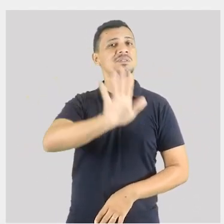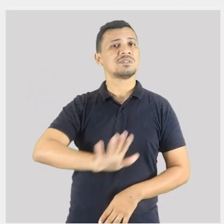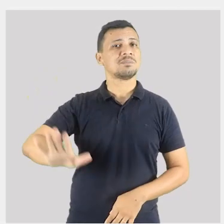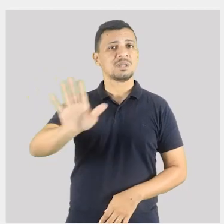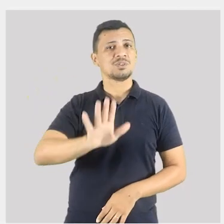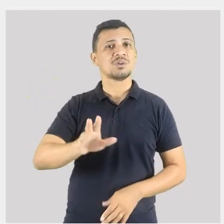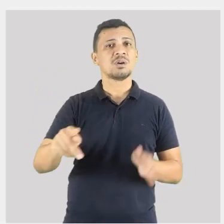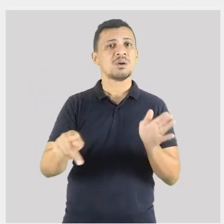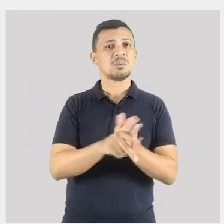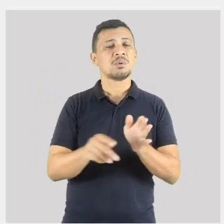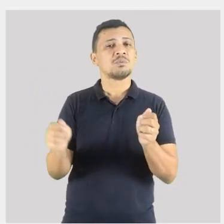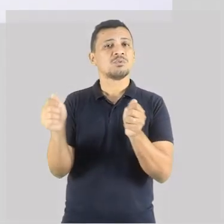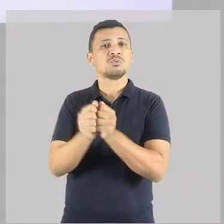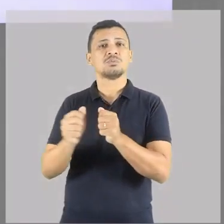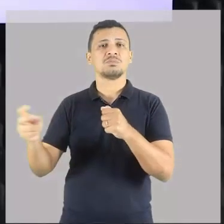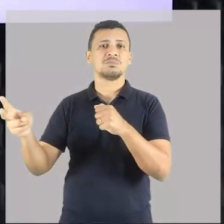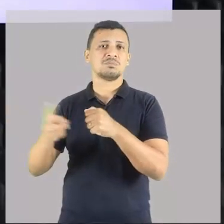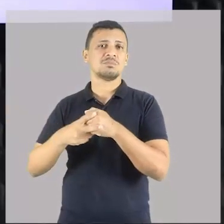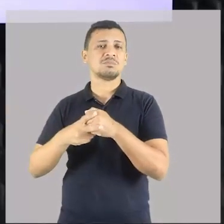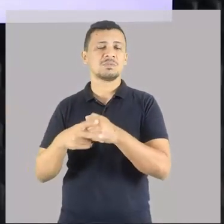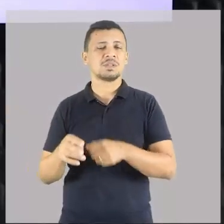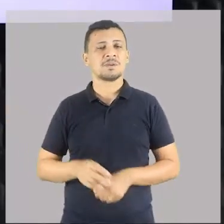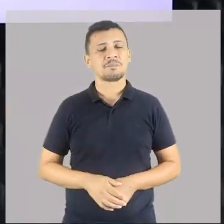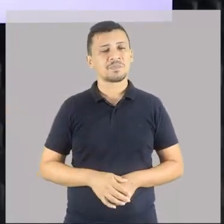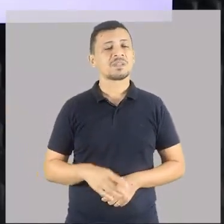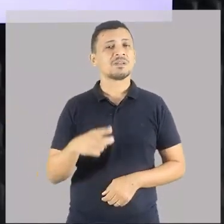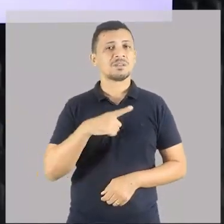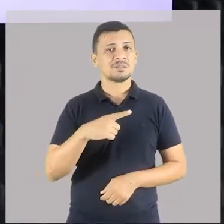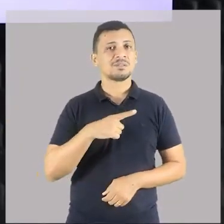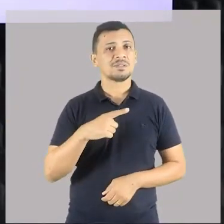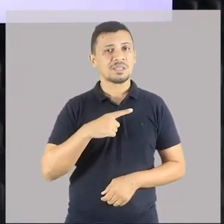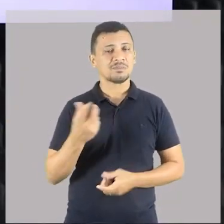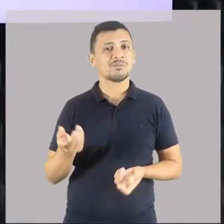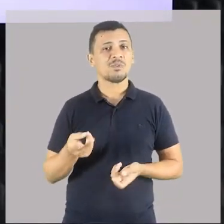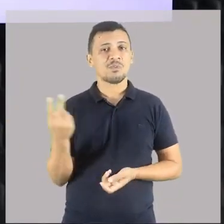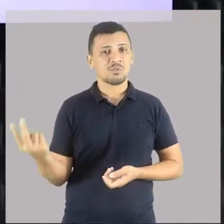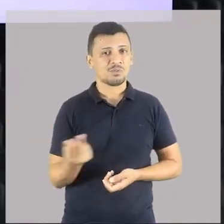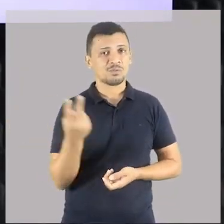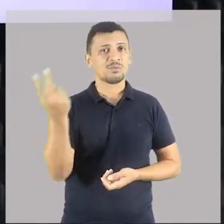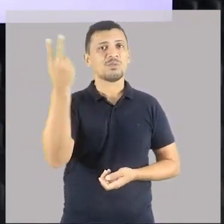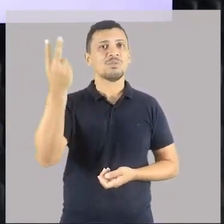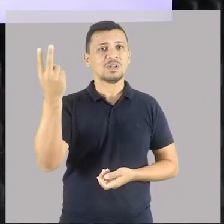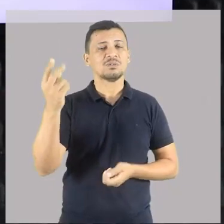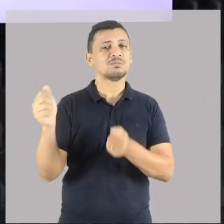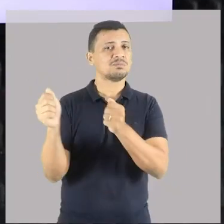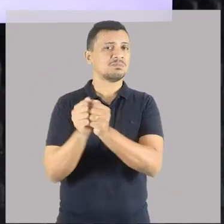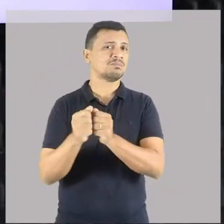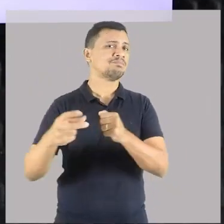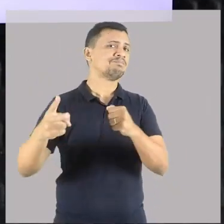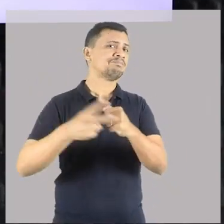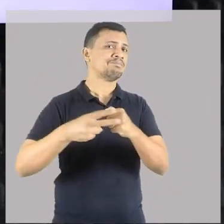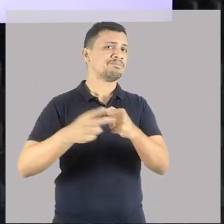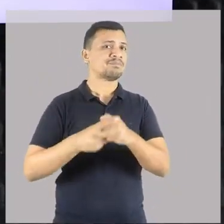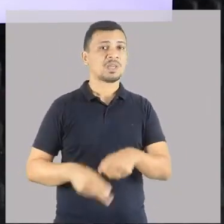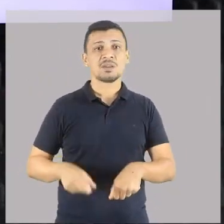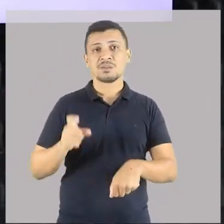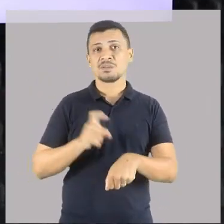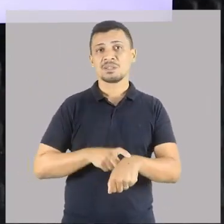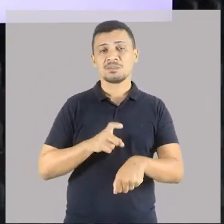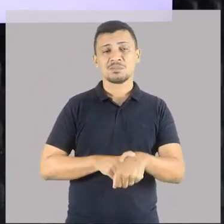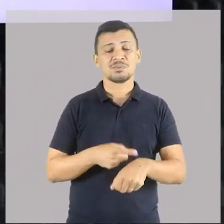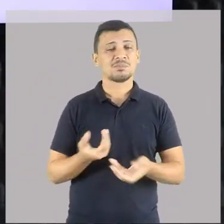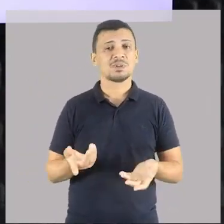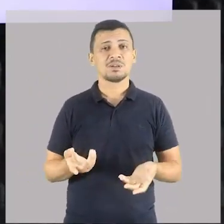adverbiais. Certo? Toda oração adverbial, ela tem o valor do adjunto adverbial. uma oração adverbial de tempo, uma